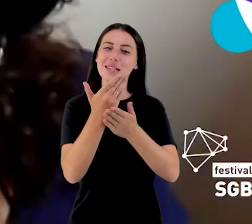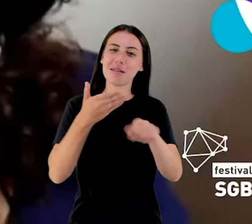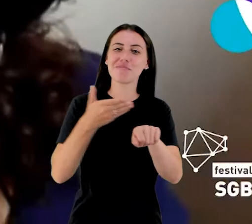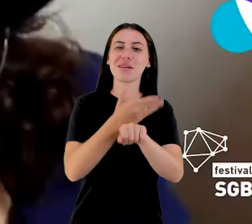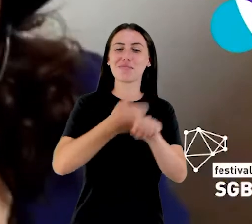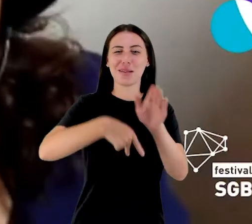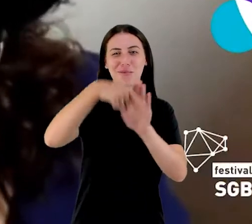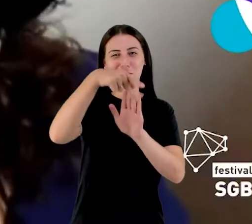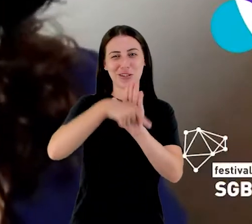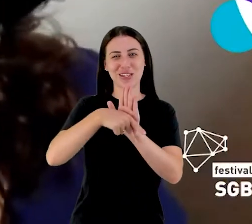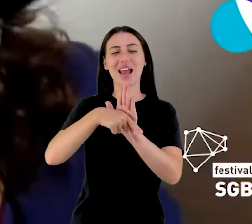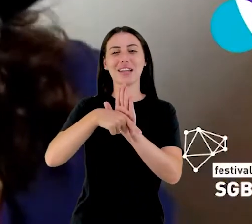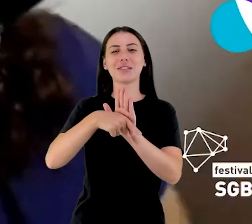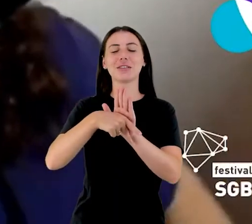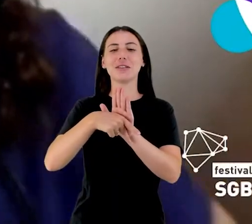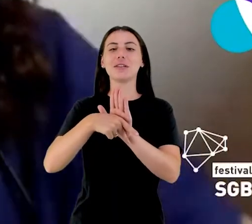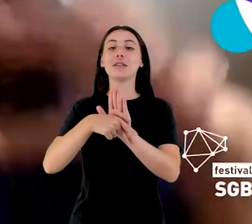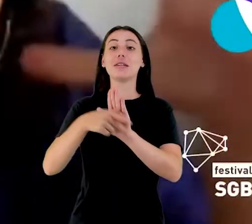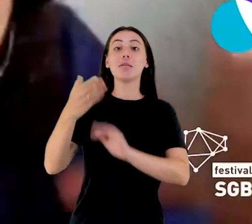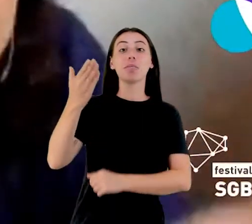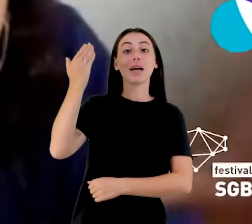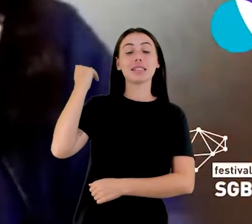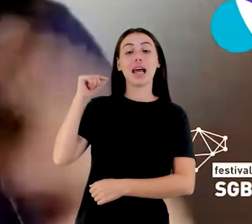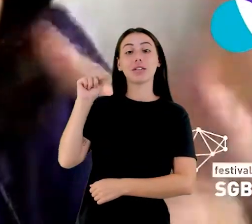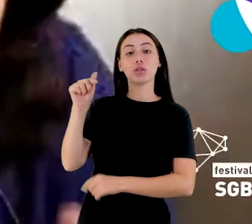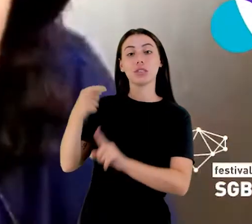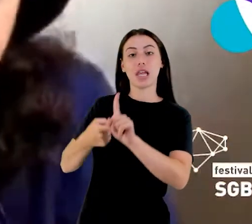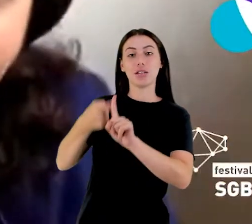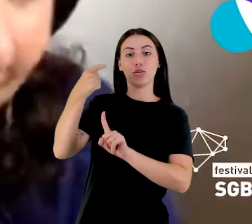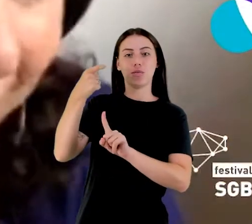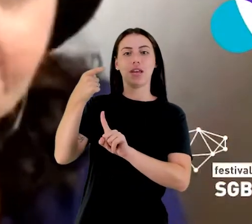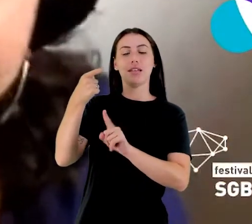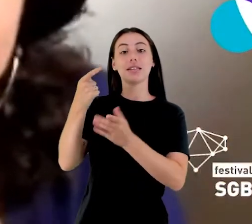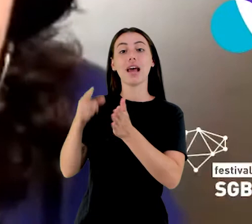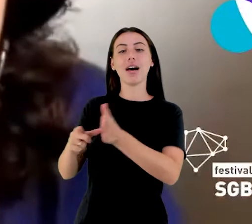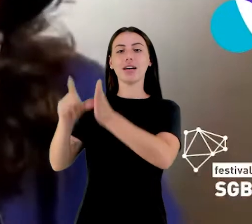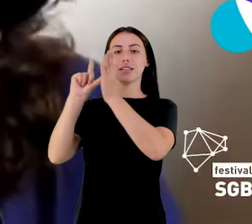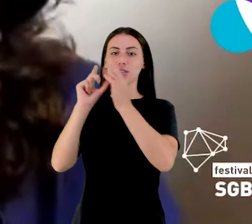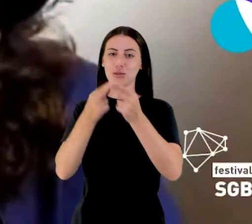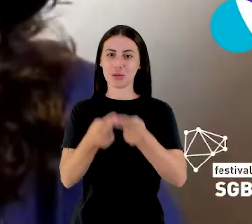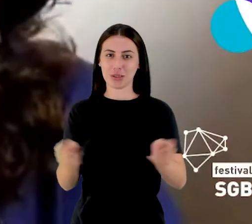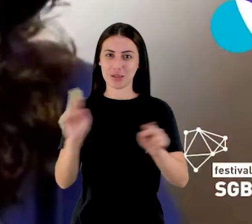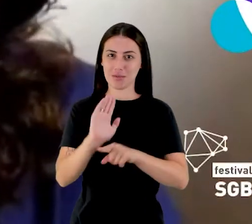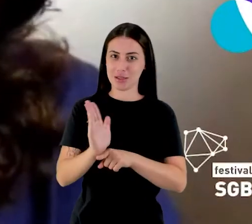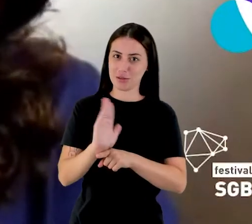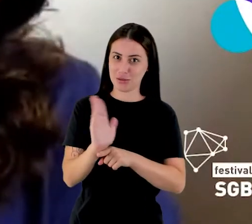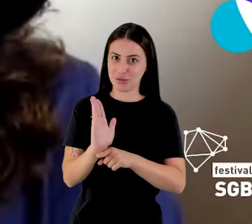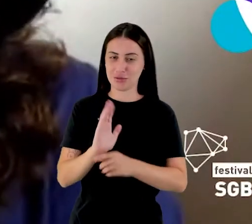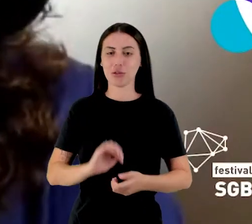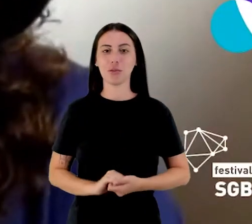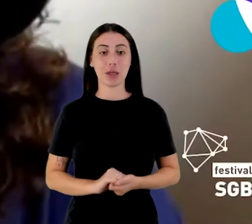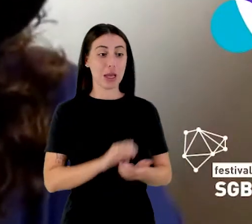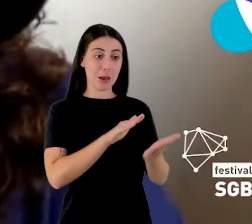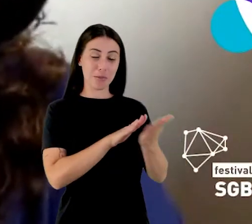curadoria, que a gente começou a ter diversidade, e essa era a ideia de uma equipe que pudesse dar conta da diversidade e